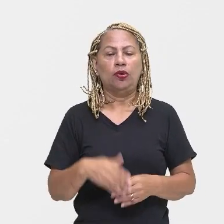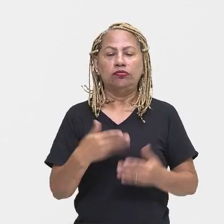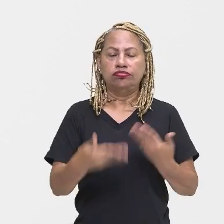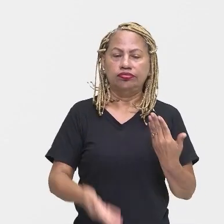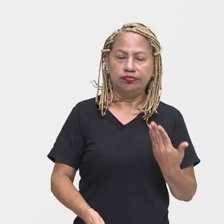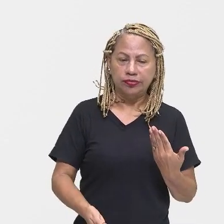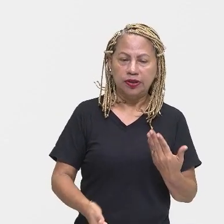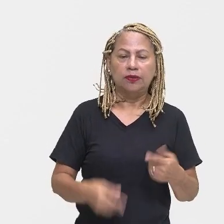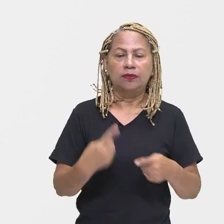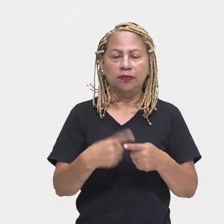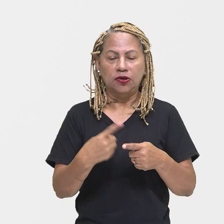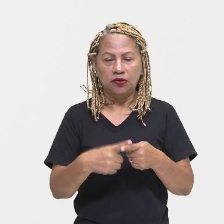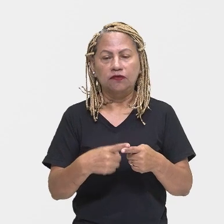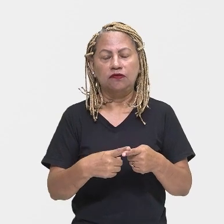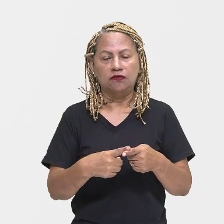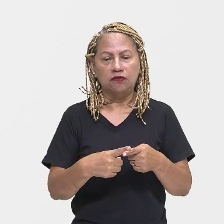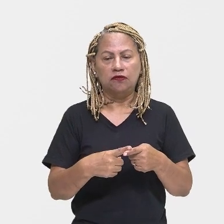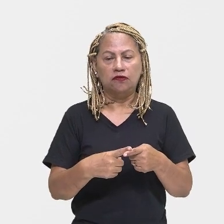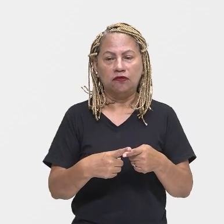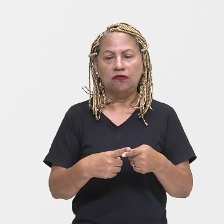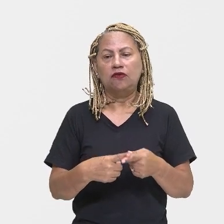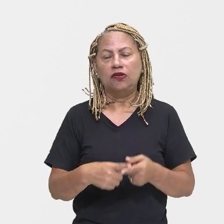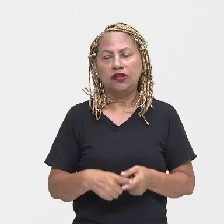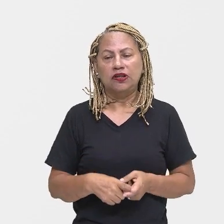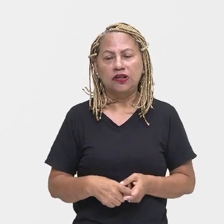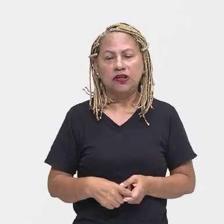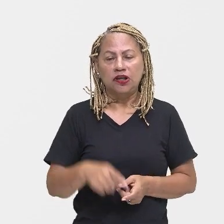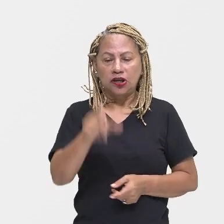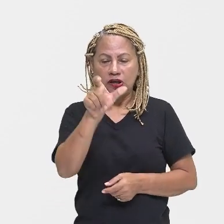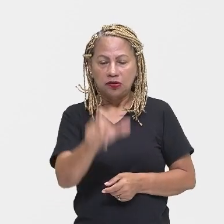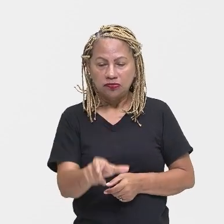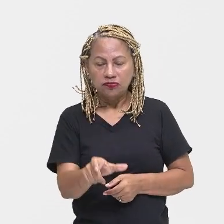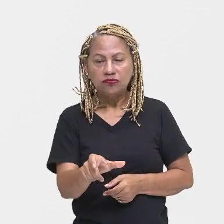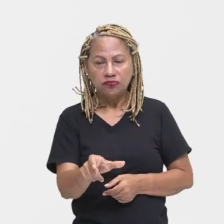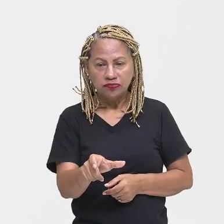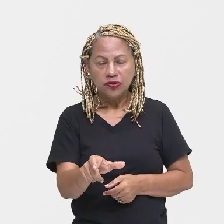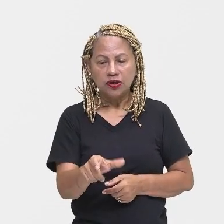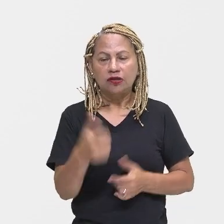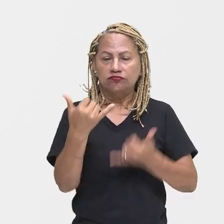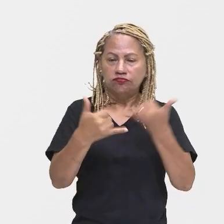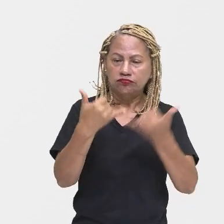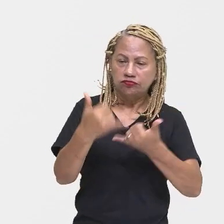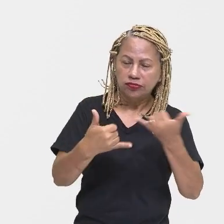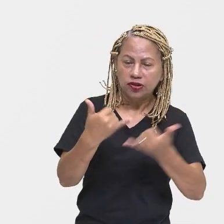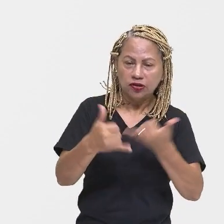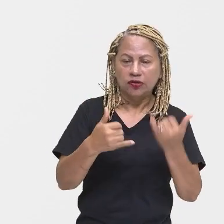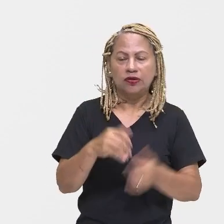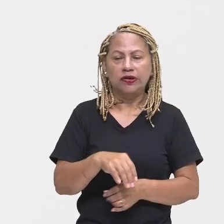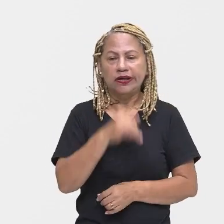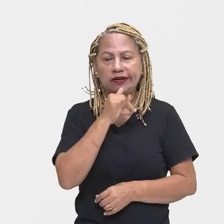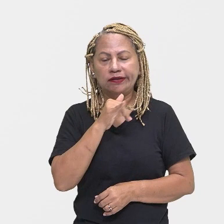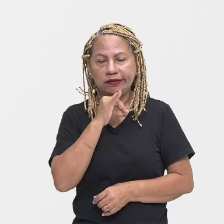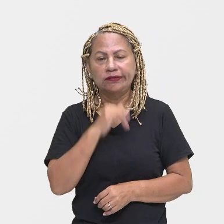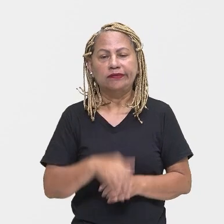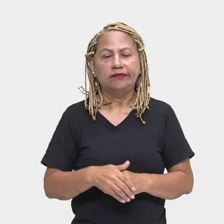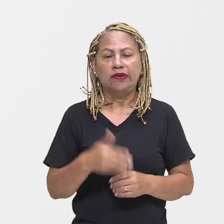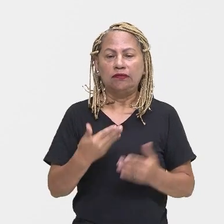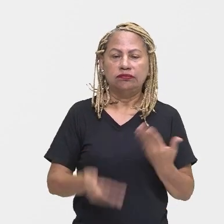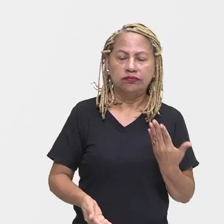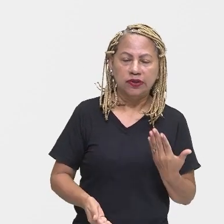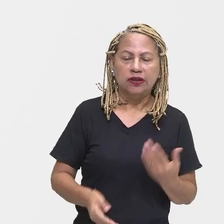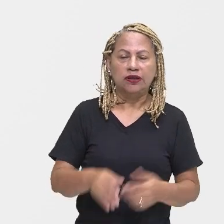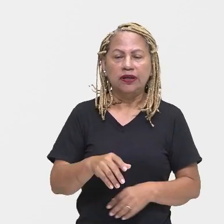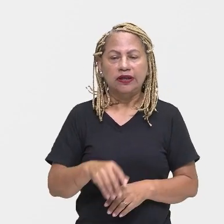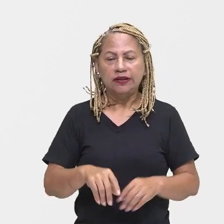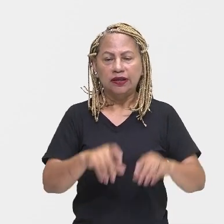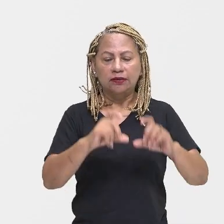você pega um item que foi deixado por algum personagem do jogo, né? Então, aquele personagem, por exemplo, dropou um